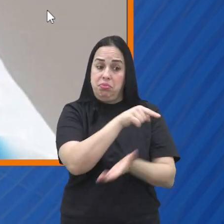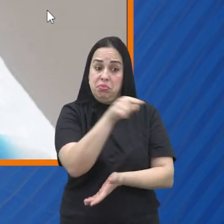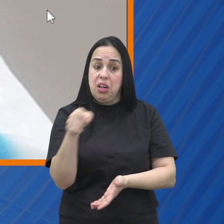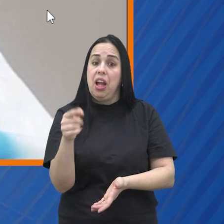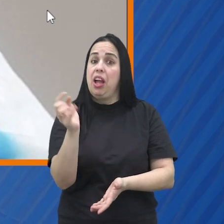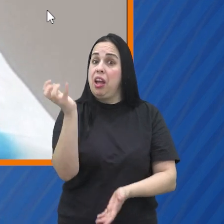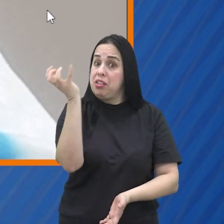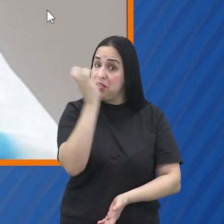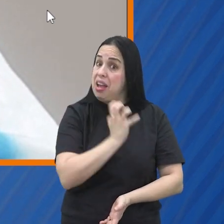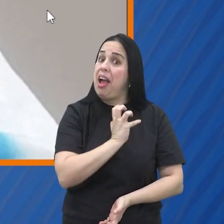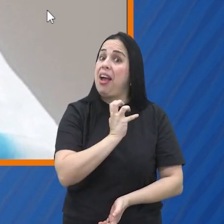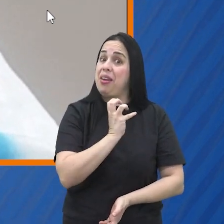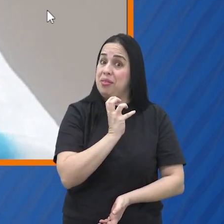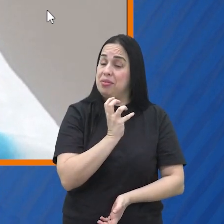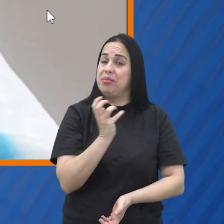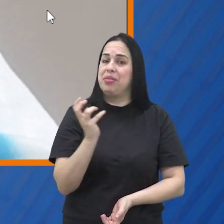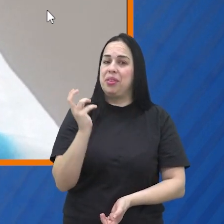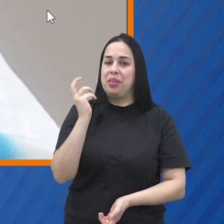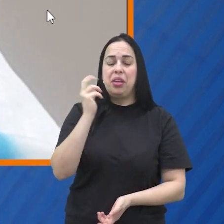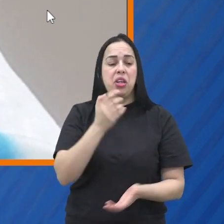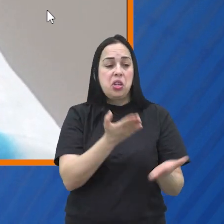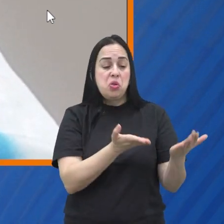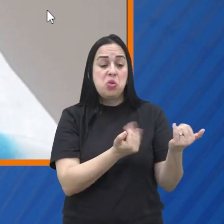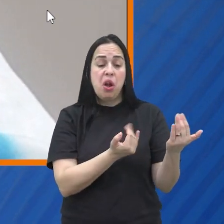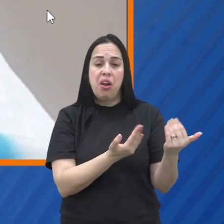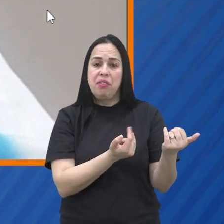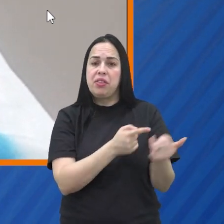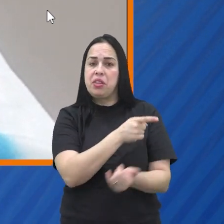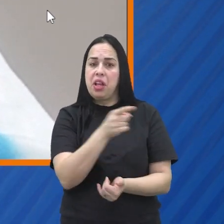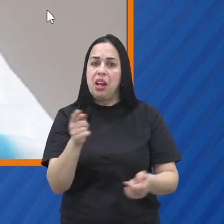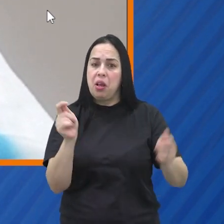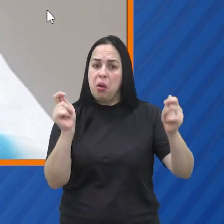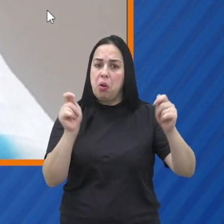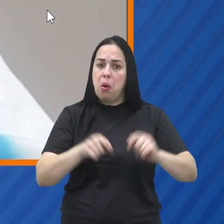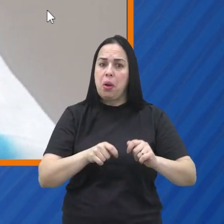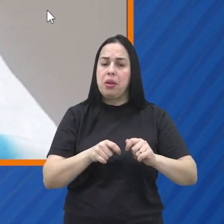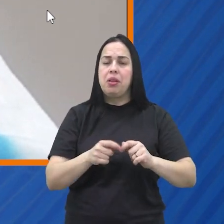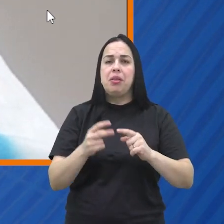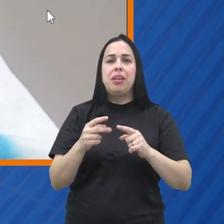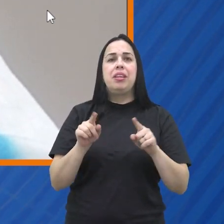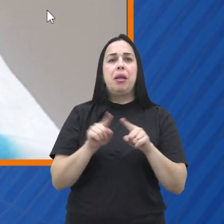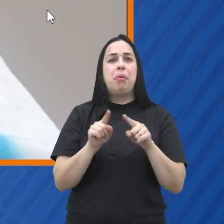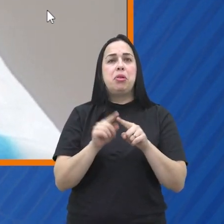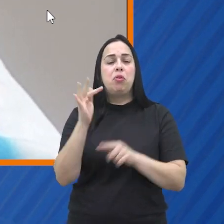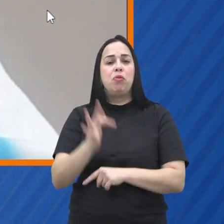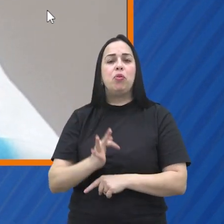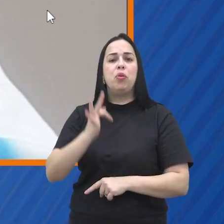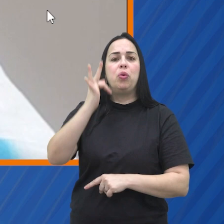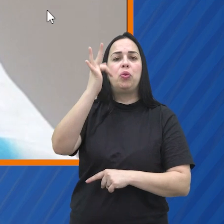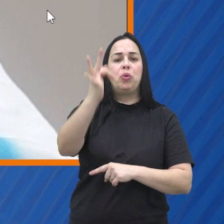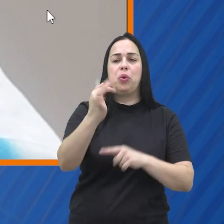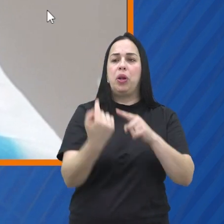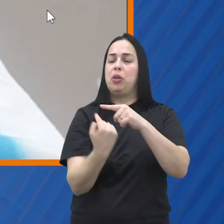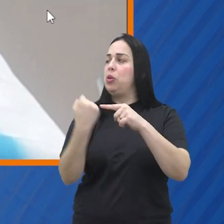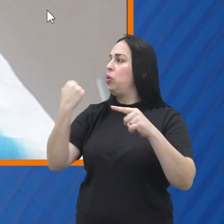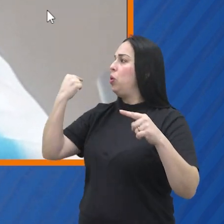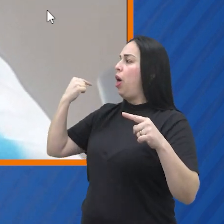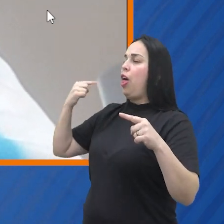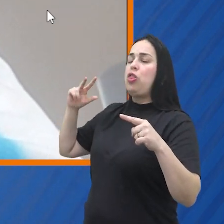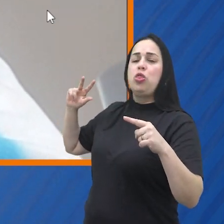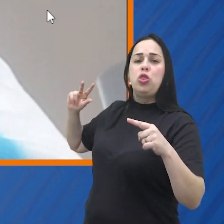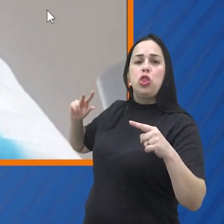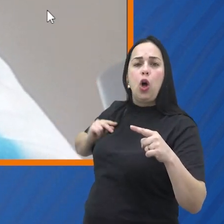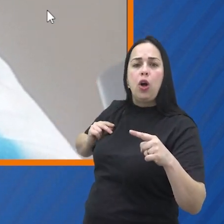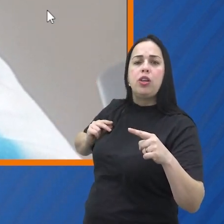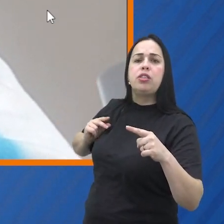levar a sério mesmo a cultura pop, né? De que os jovens hoje possam olhar para histórias como a minha e